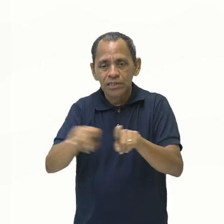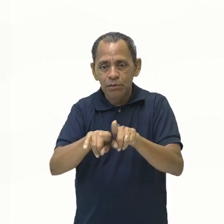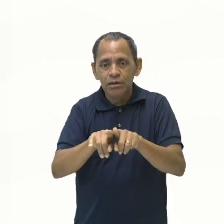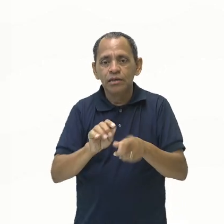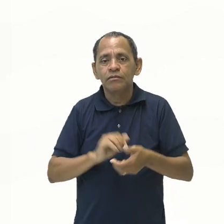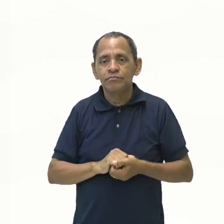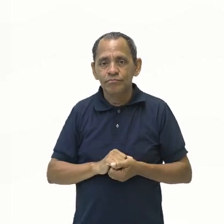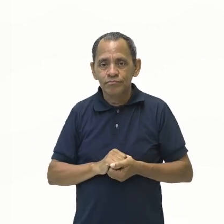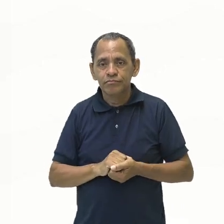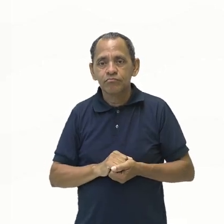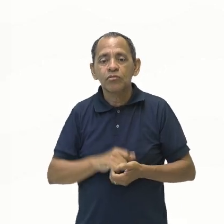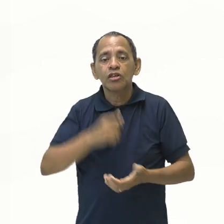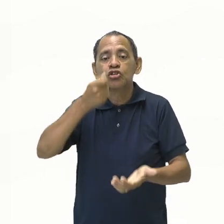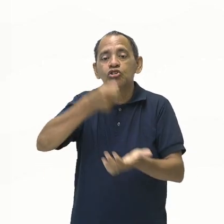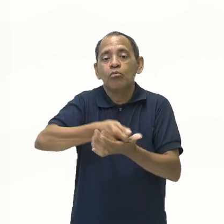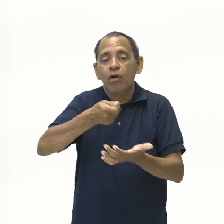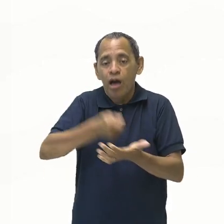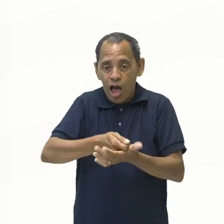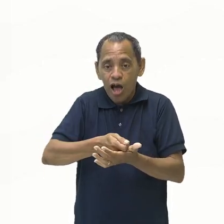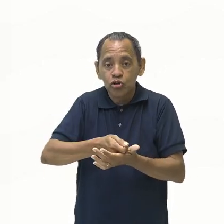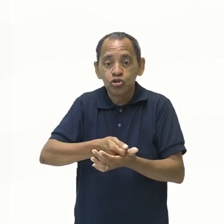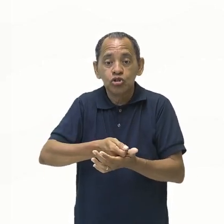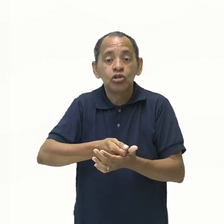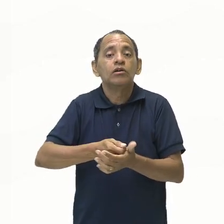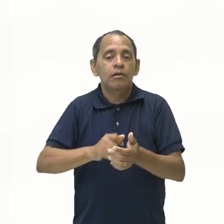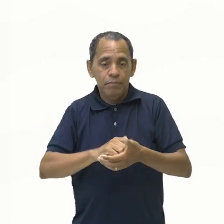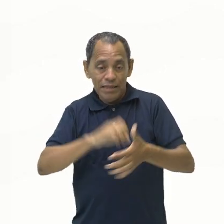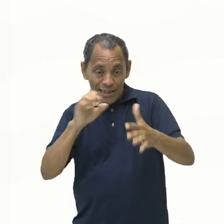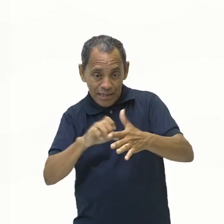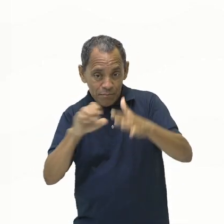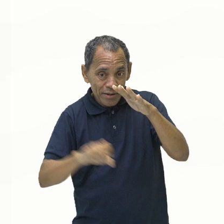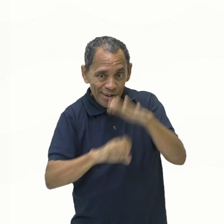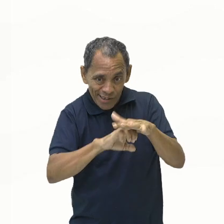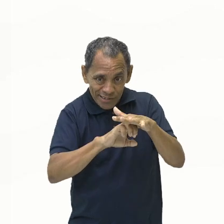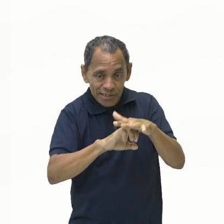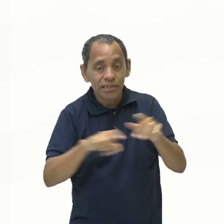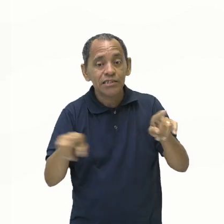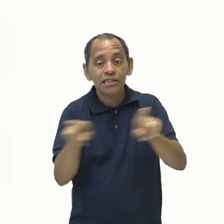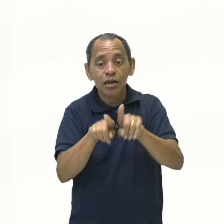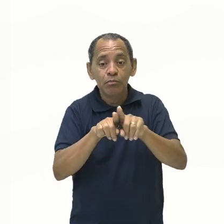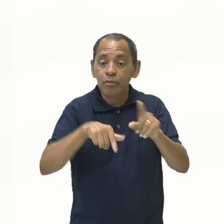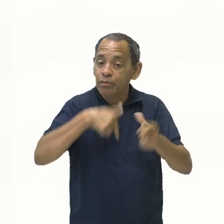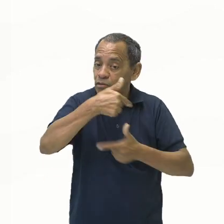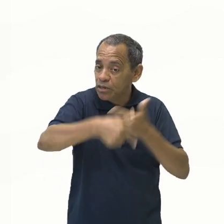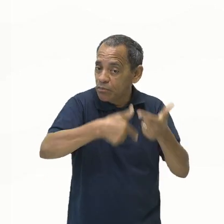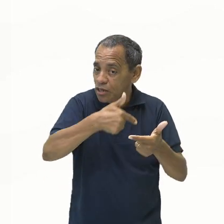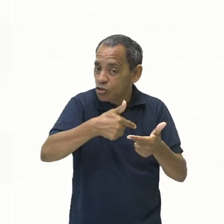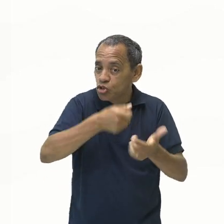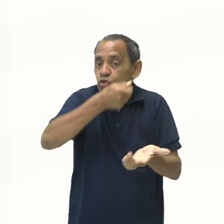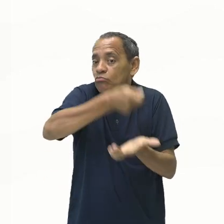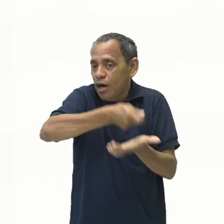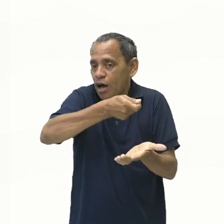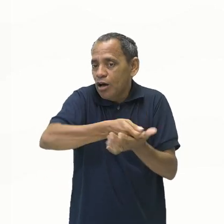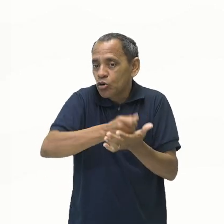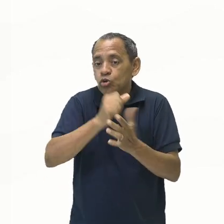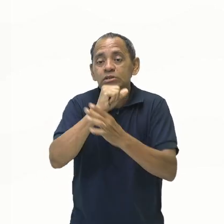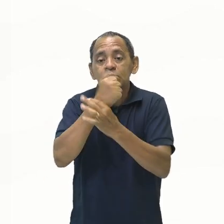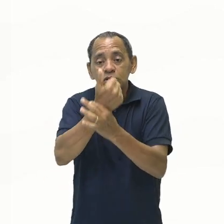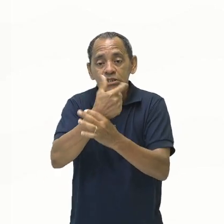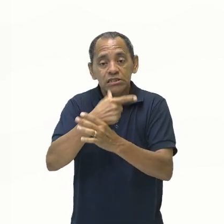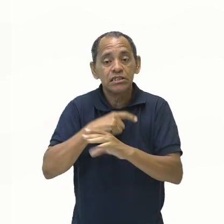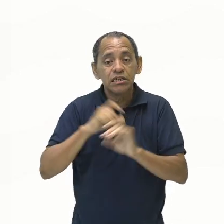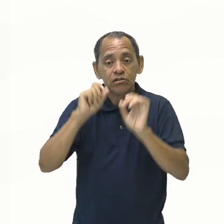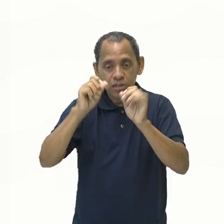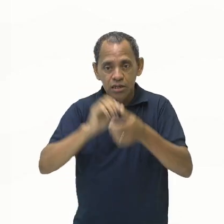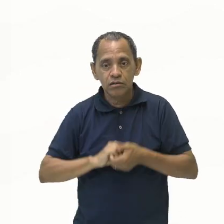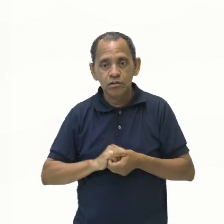são pagos tanto pelo empregador quanto pelo empregado. Isso tudo que é para garantir